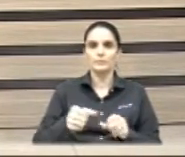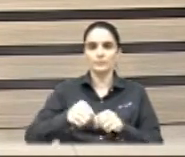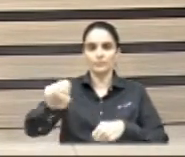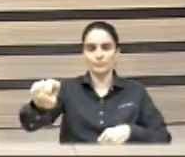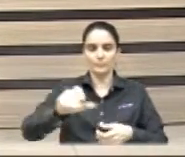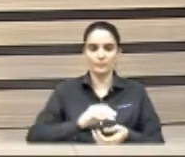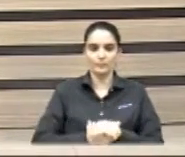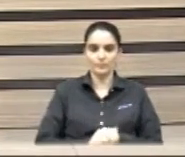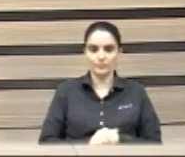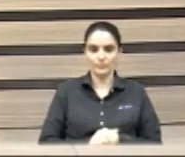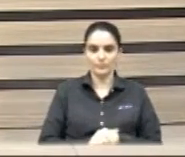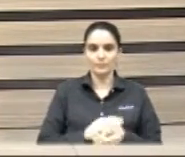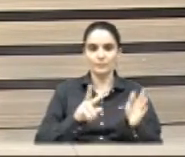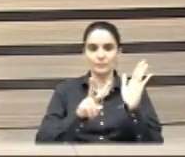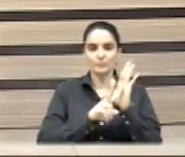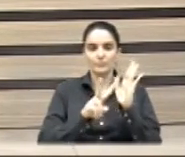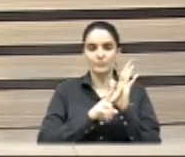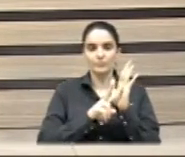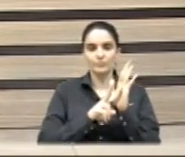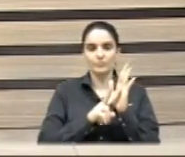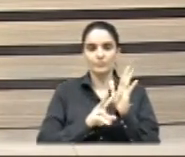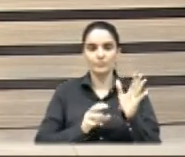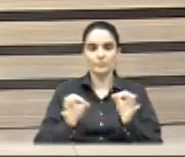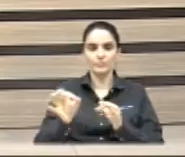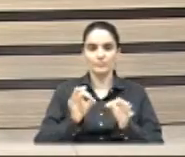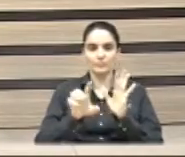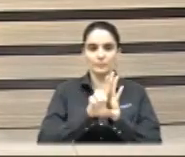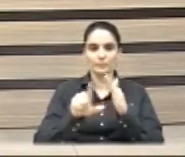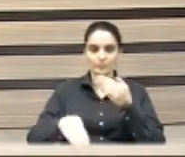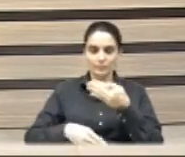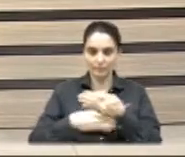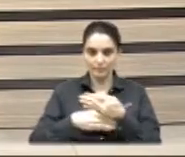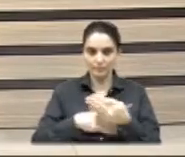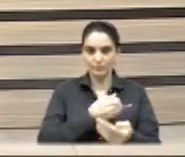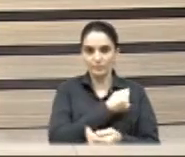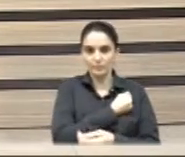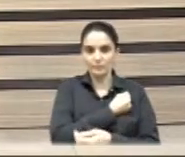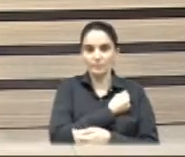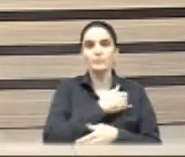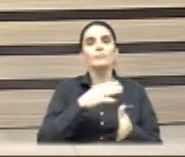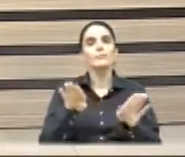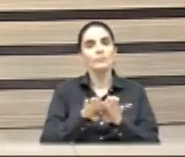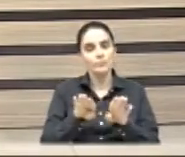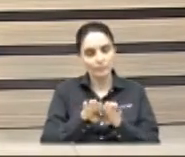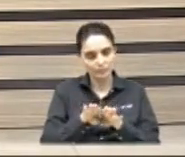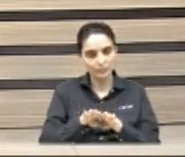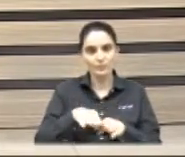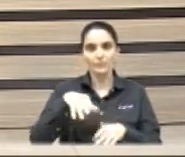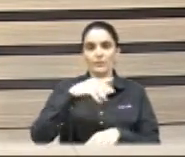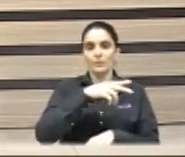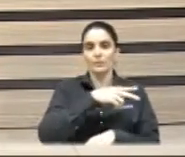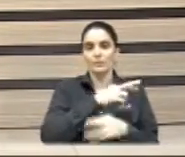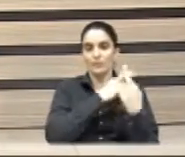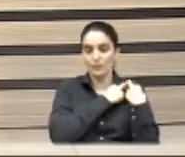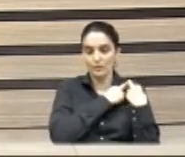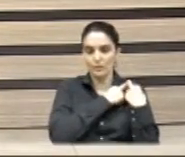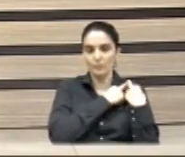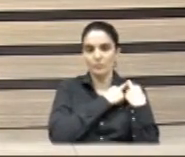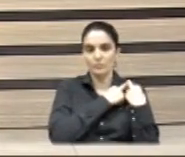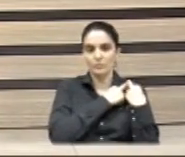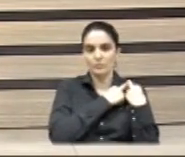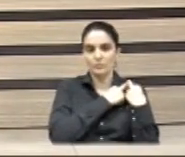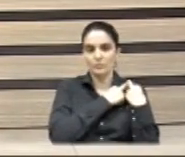ofício. Item 2 da pauta, projeto de lei complementar também de autoria do nobre,